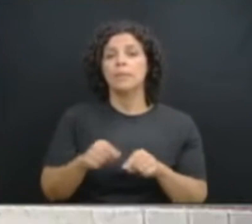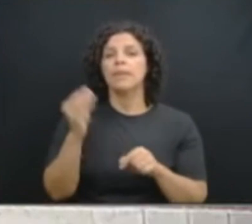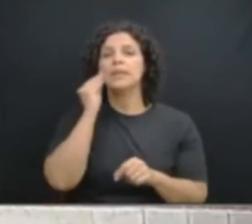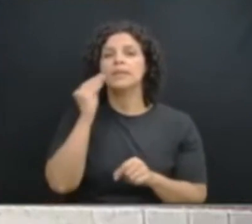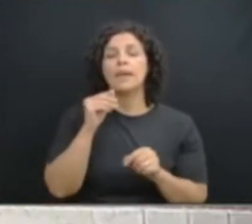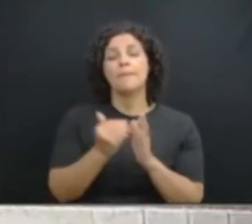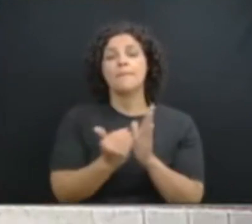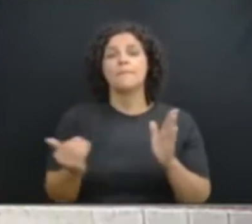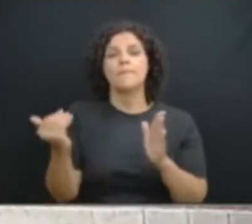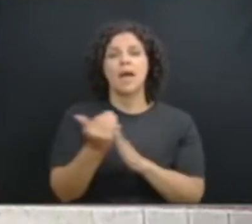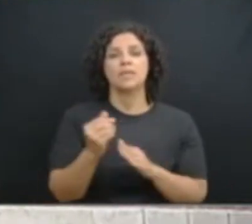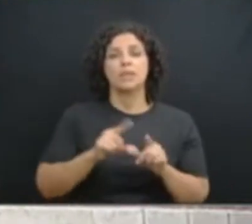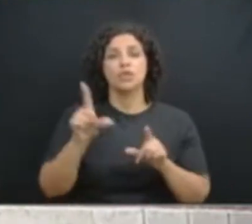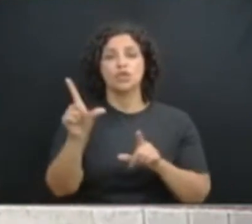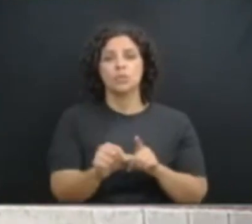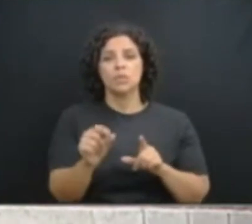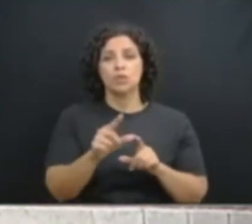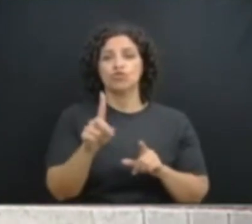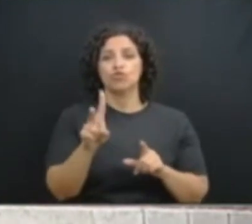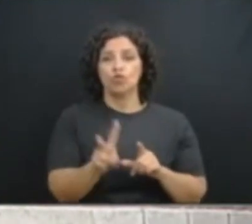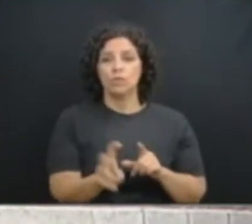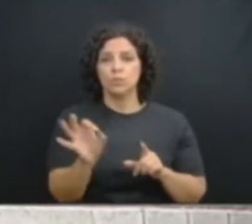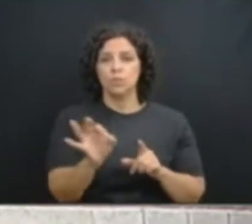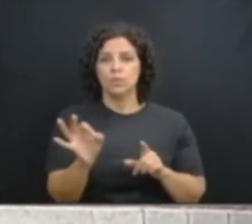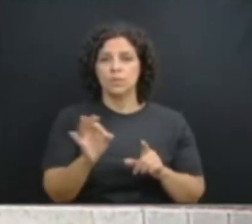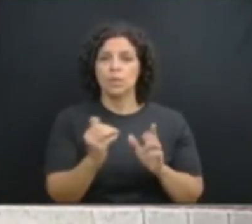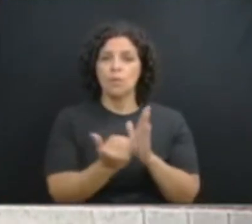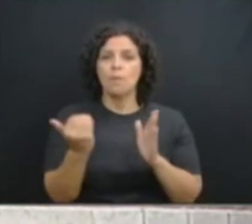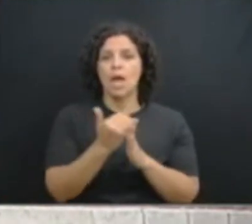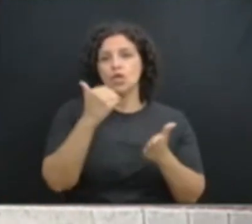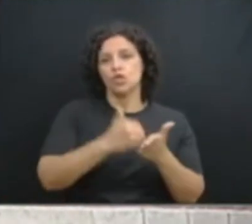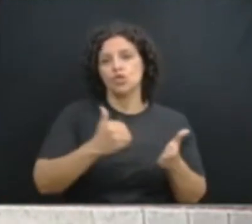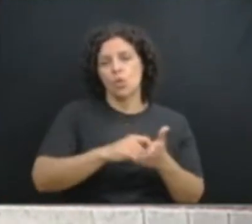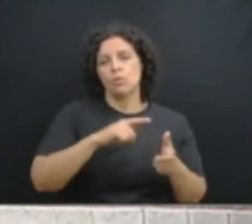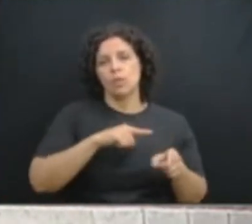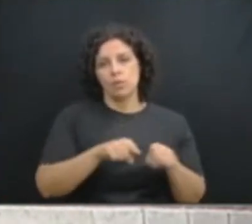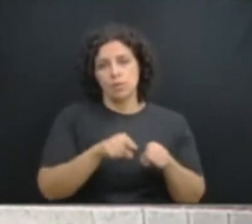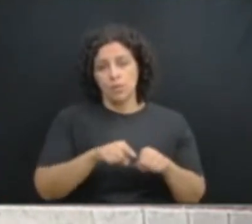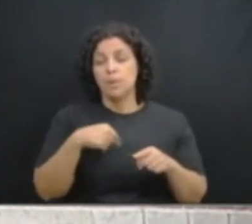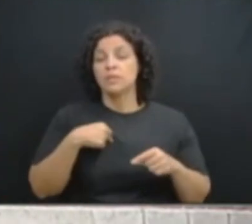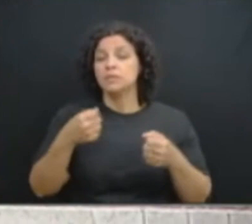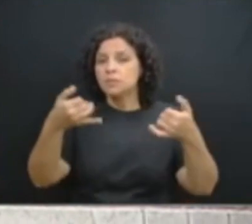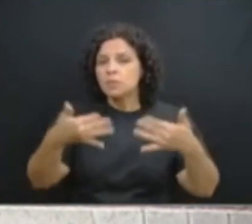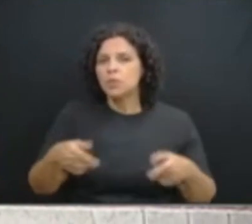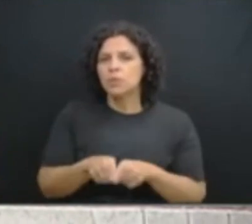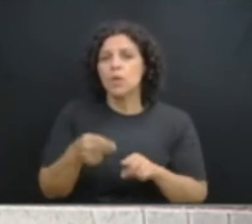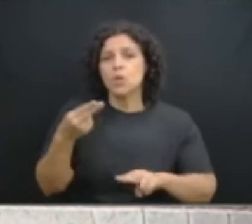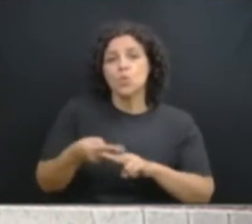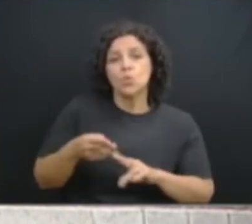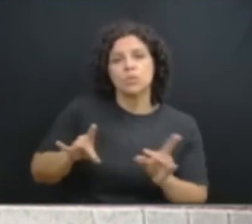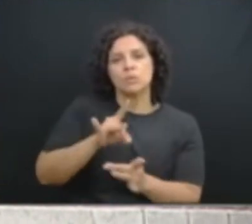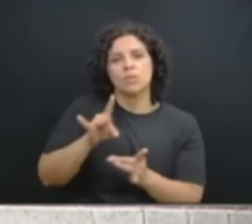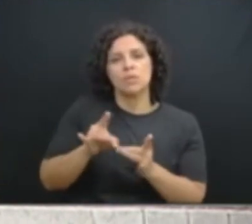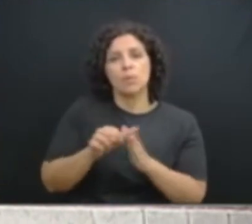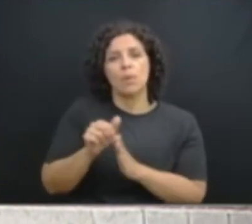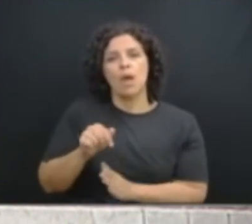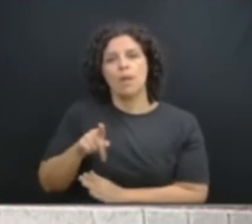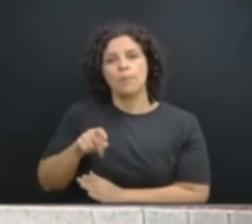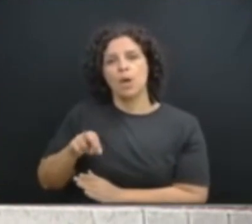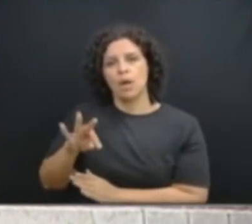curva, para tirar do 12 e levar para cima, para ter mais desconto ainda. Falou o uso exclusivo do